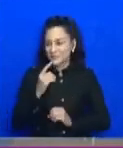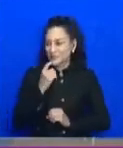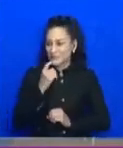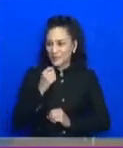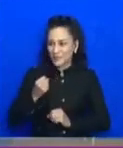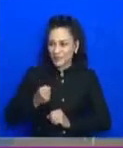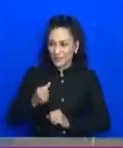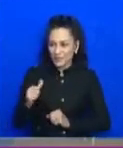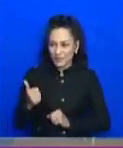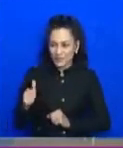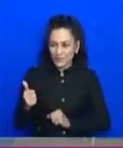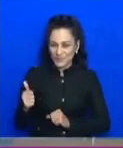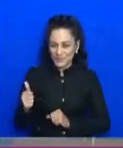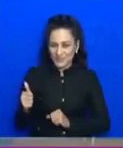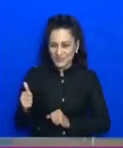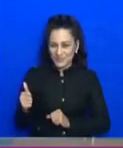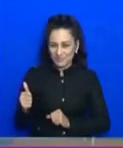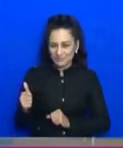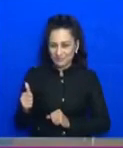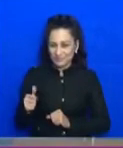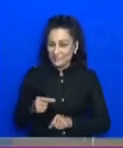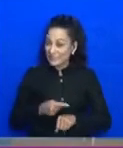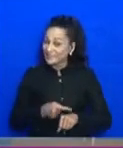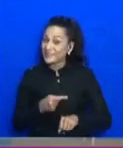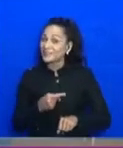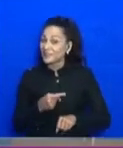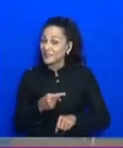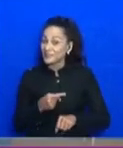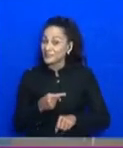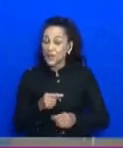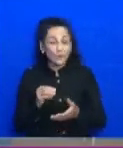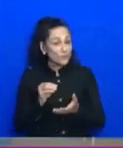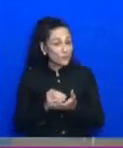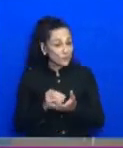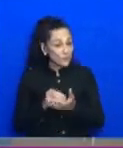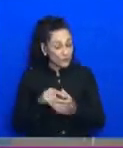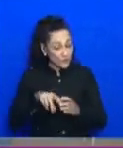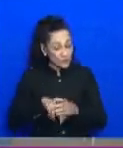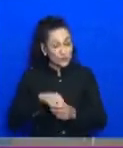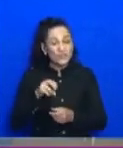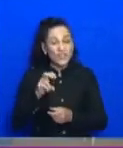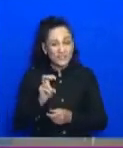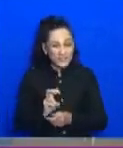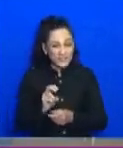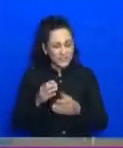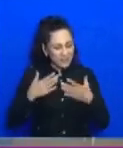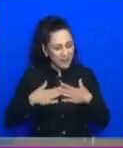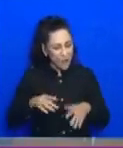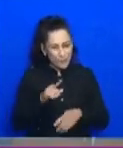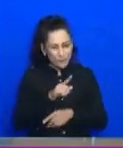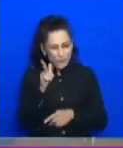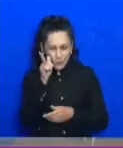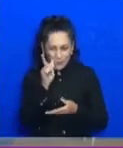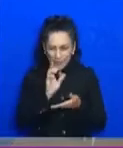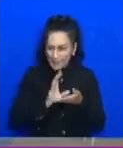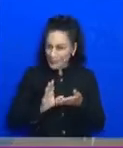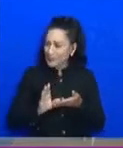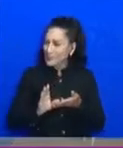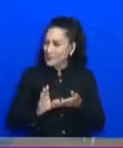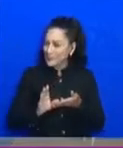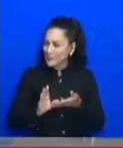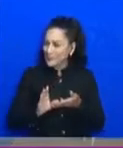11. Vermelha, 11. E agora, faltam 5 números. Calma, você ainda tem